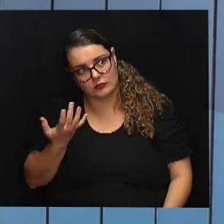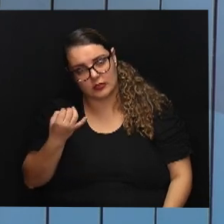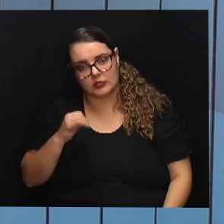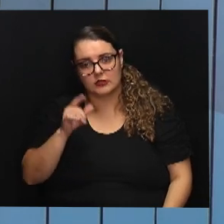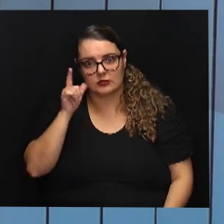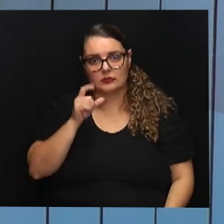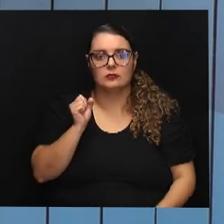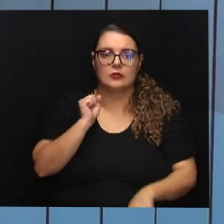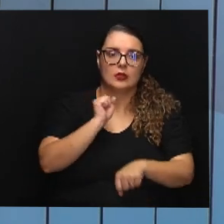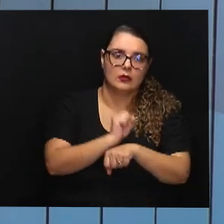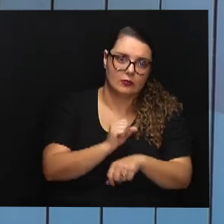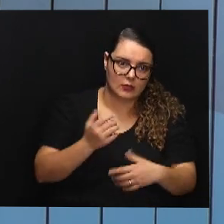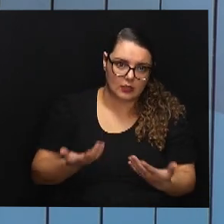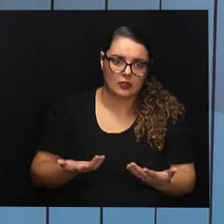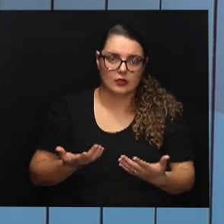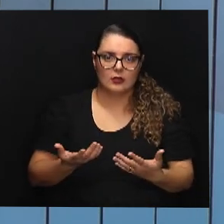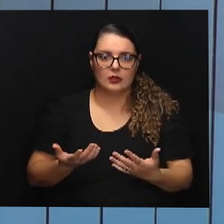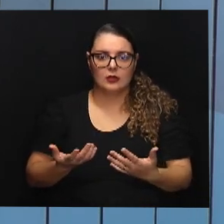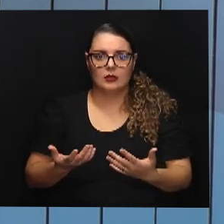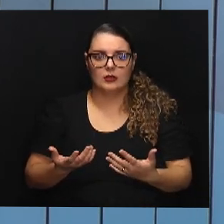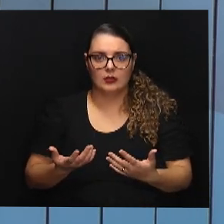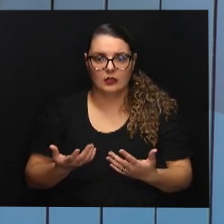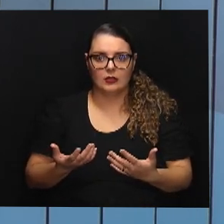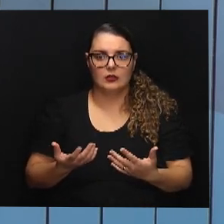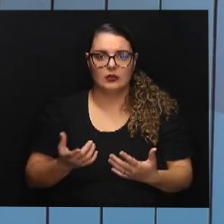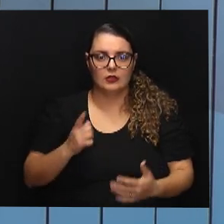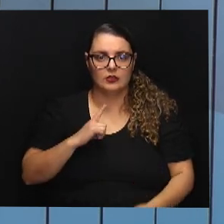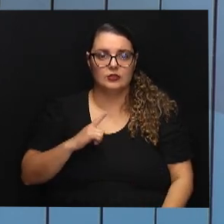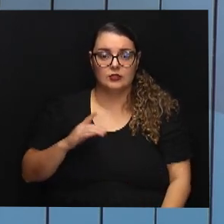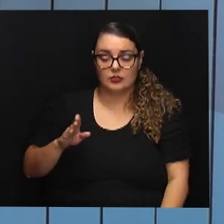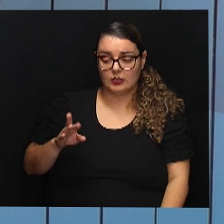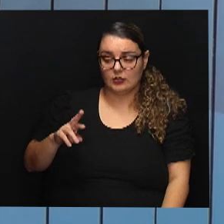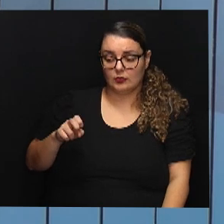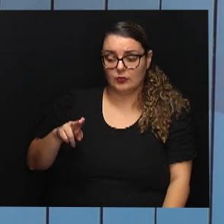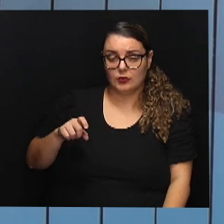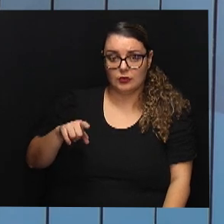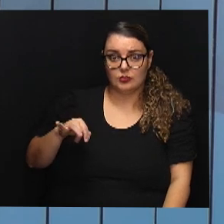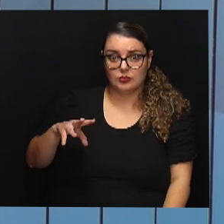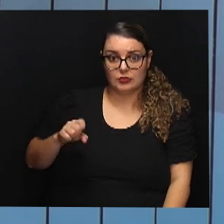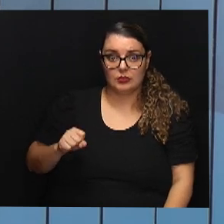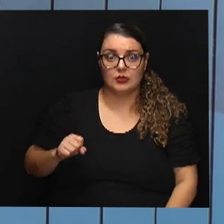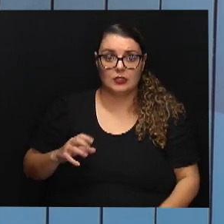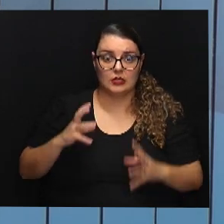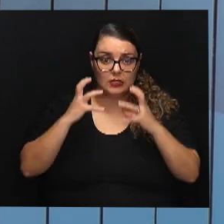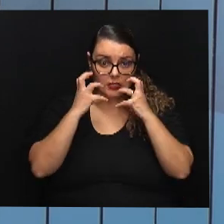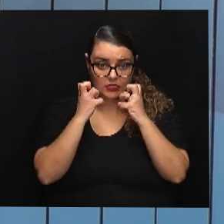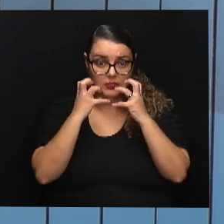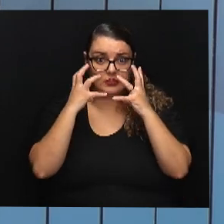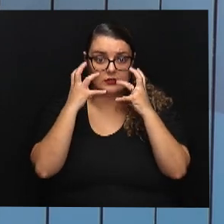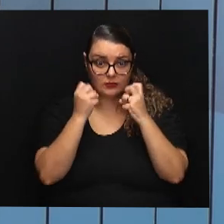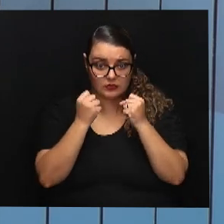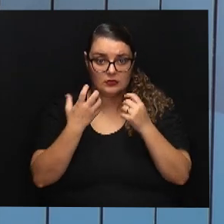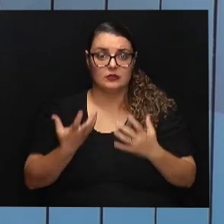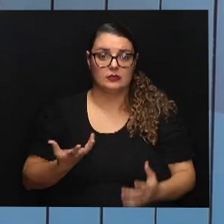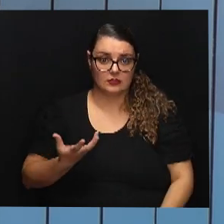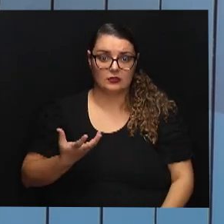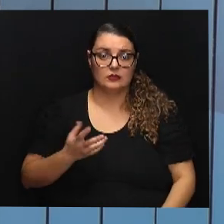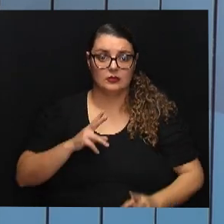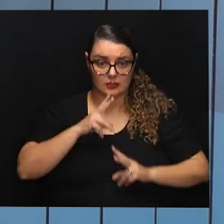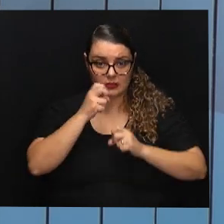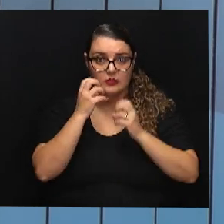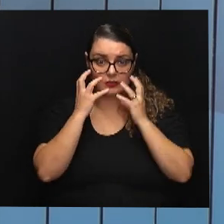pessoa assim, não sei se consegue parar de fazer de ter, né, o bruxismo, de